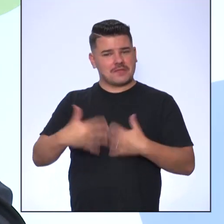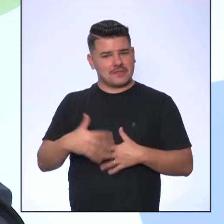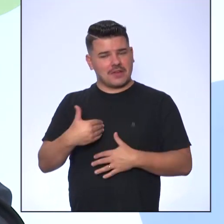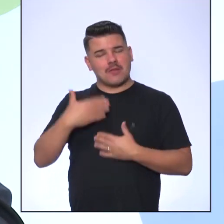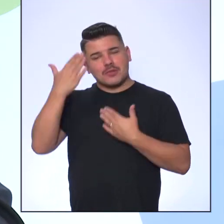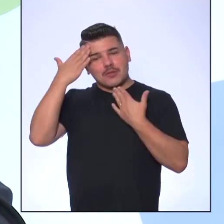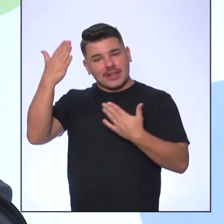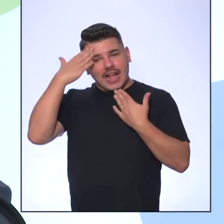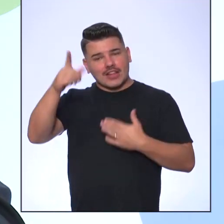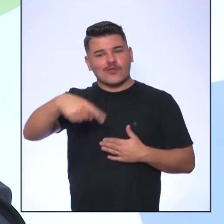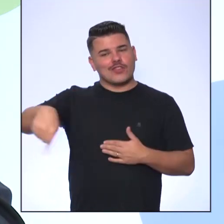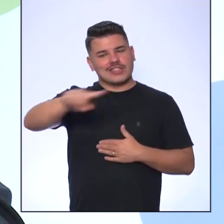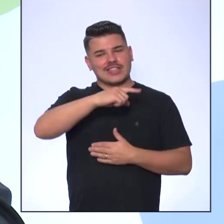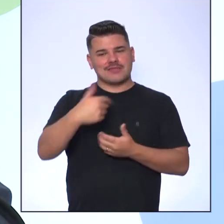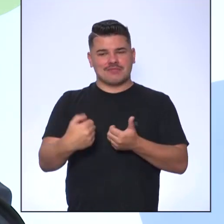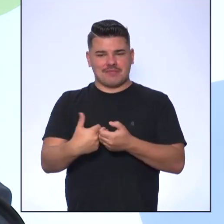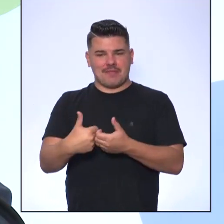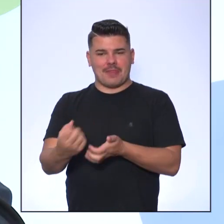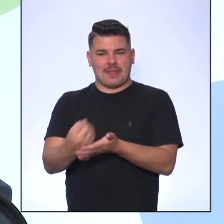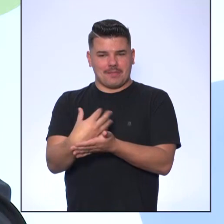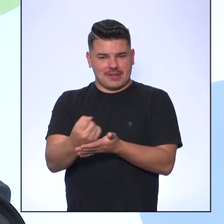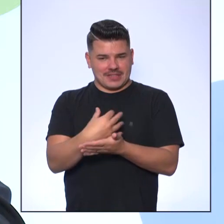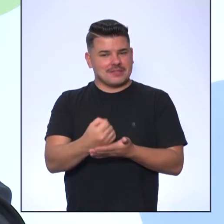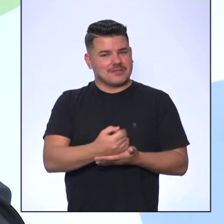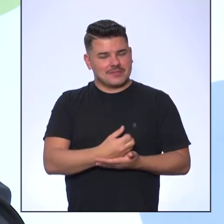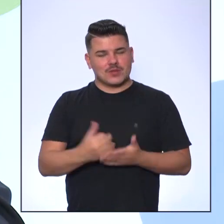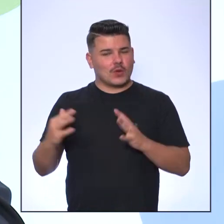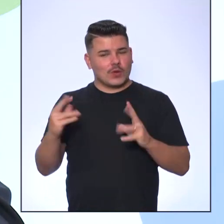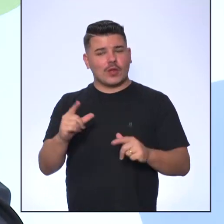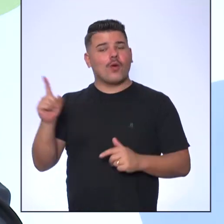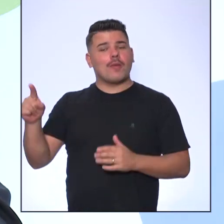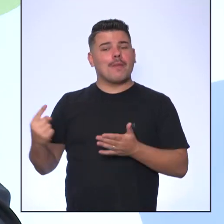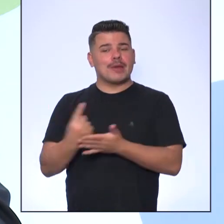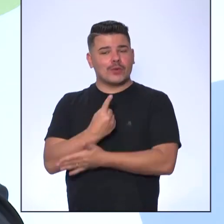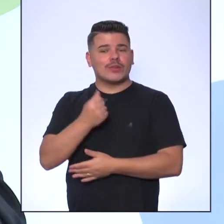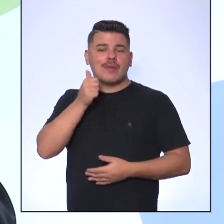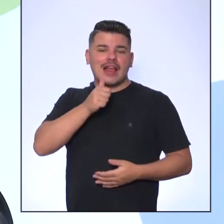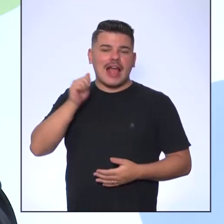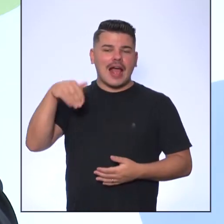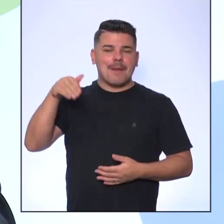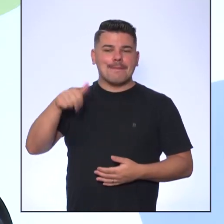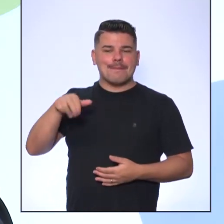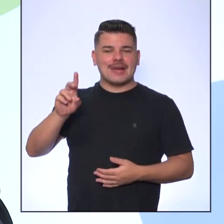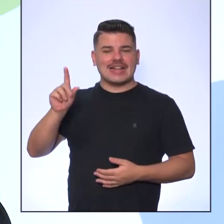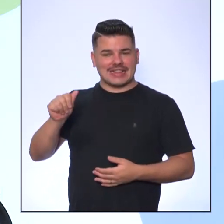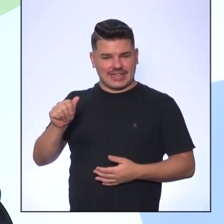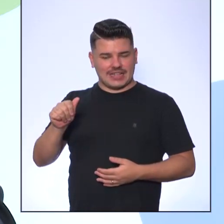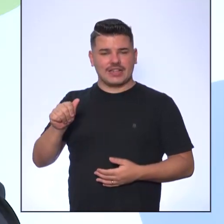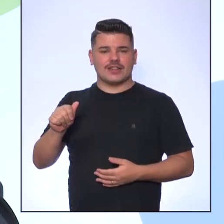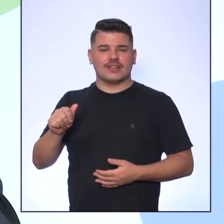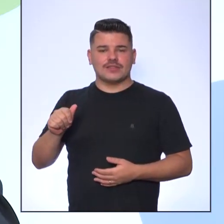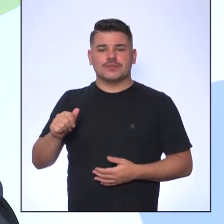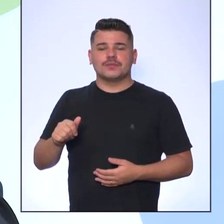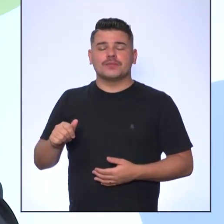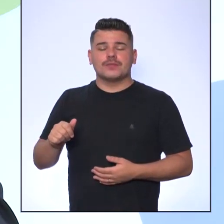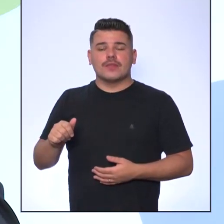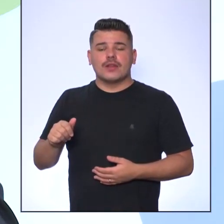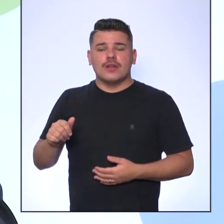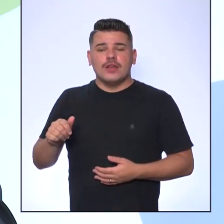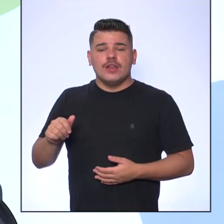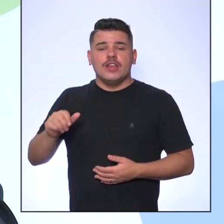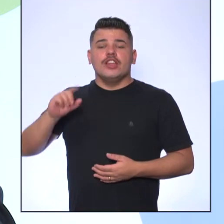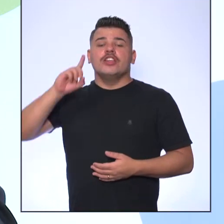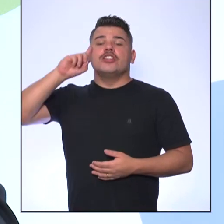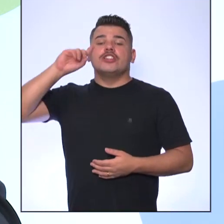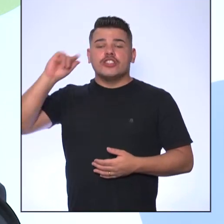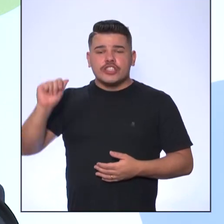a participação de todos. Aqui tem uma pergunta, Amanda me perguntando aqui, Gustavo, por favor, qual é o dia